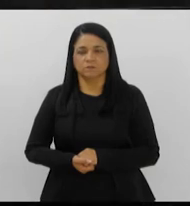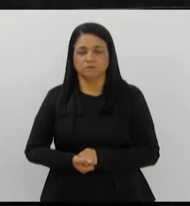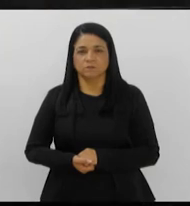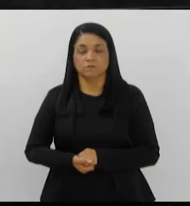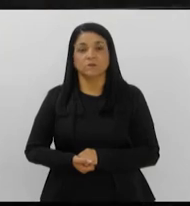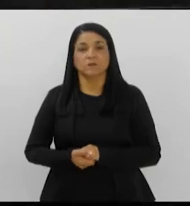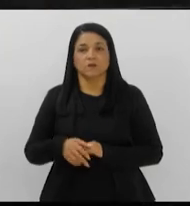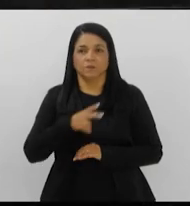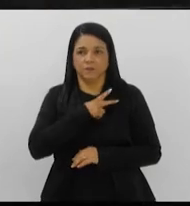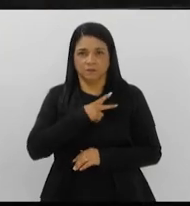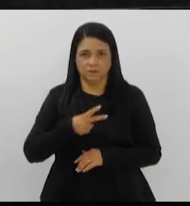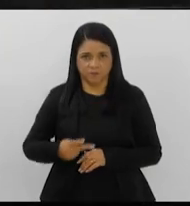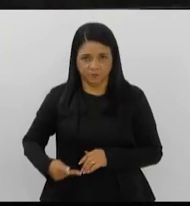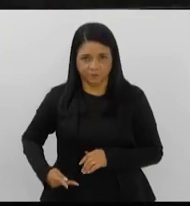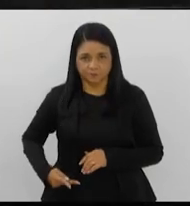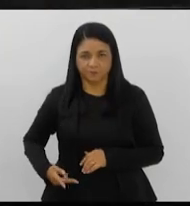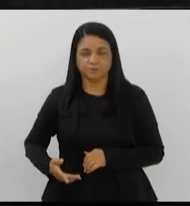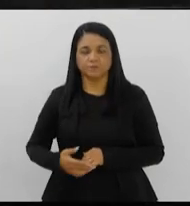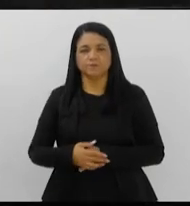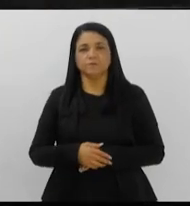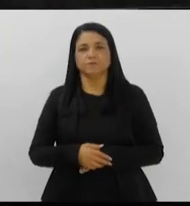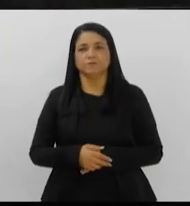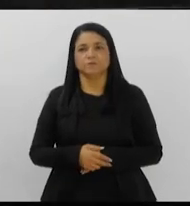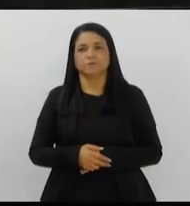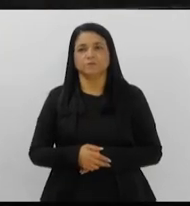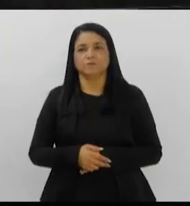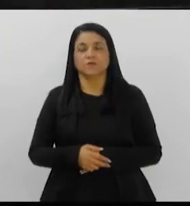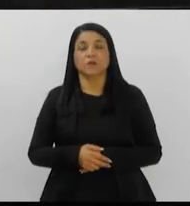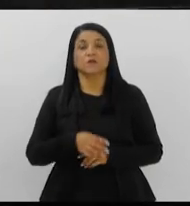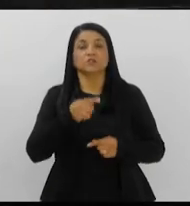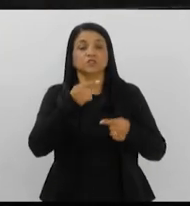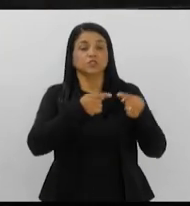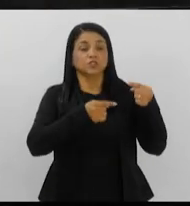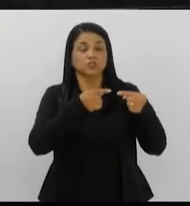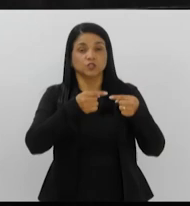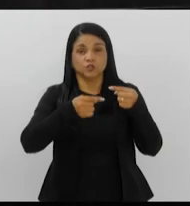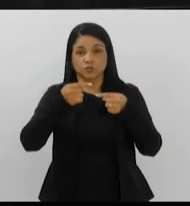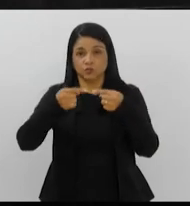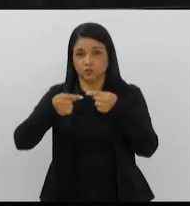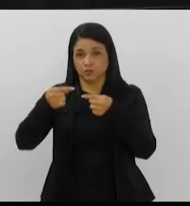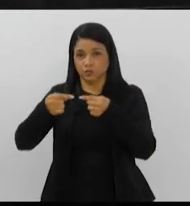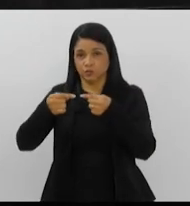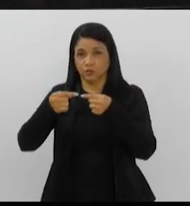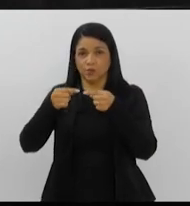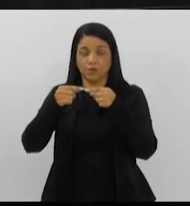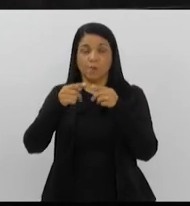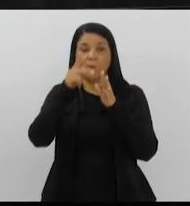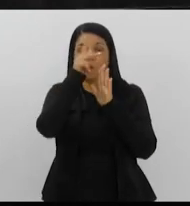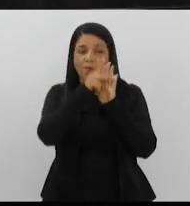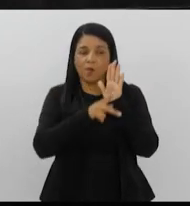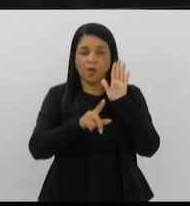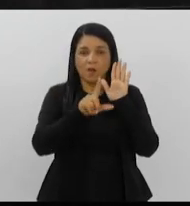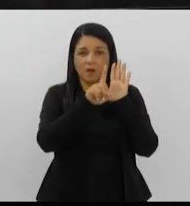Senhora presidente, vou discutir o projeto de lei